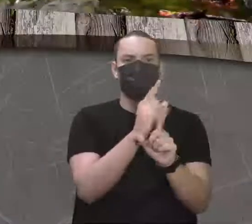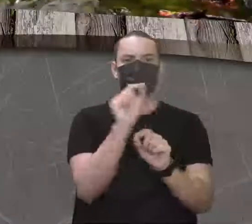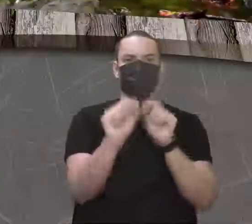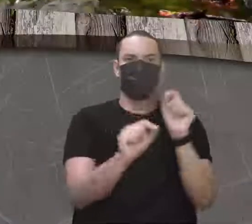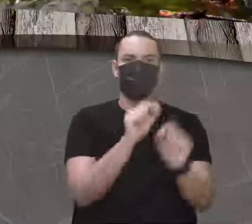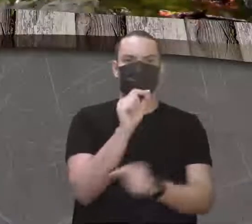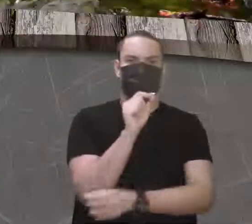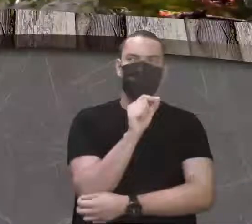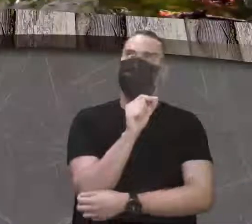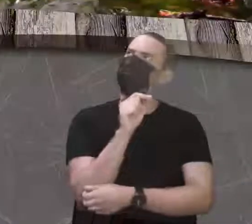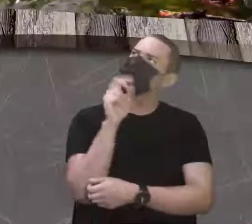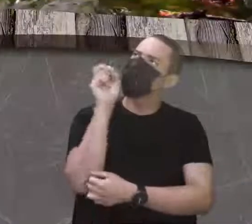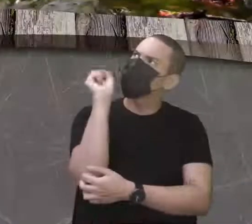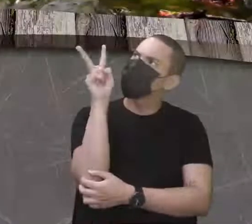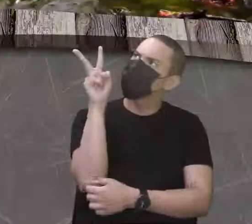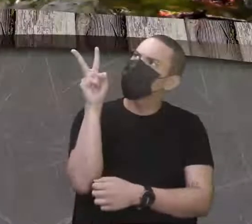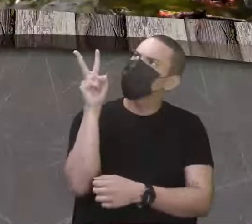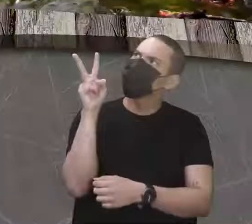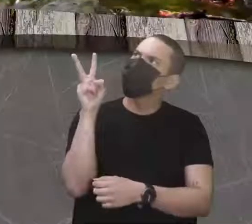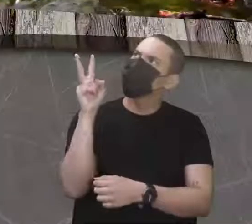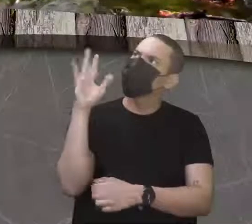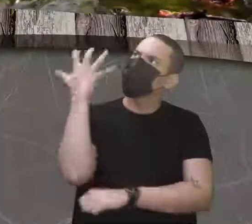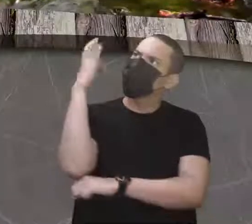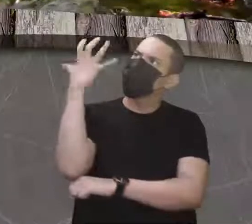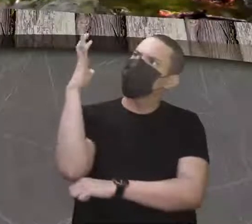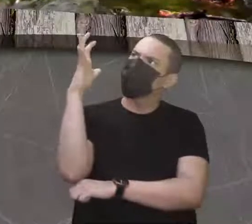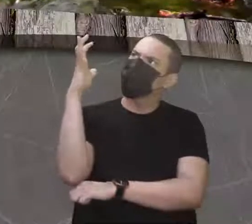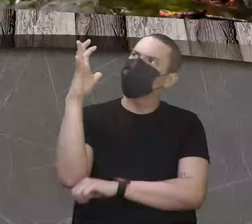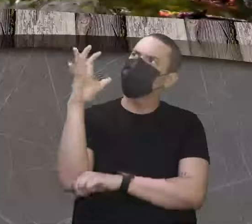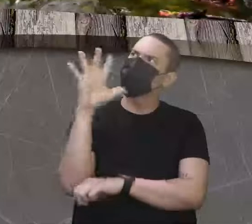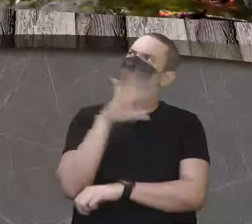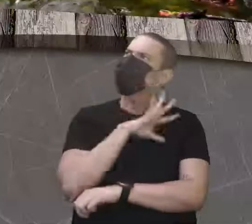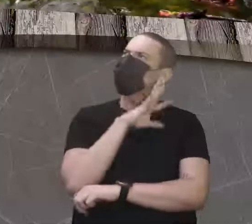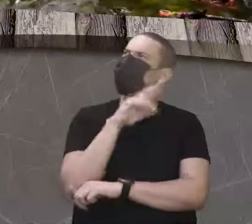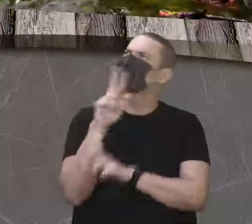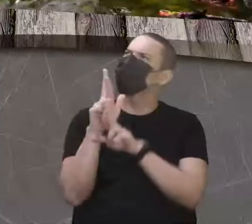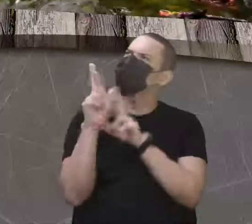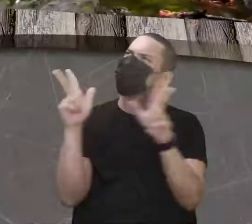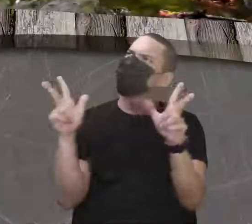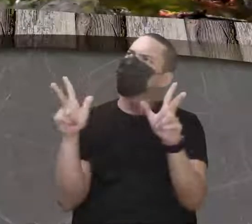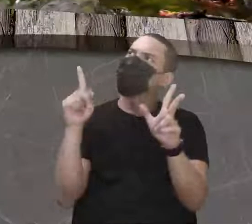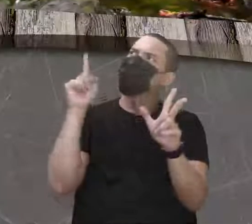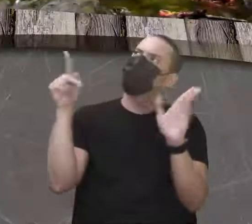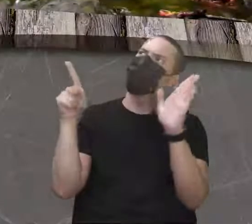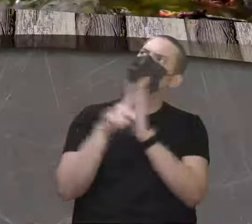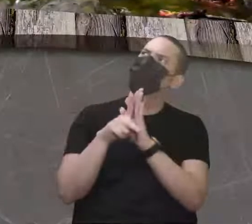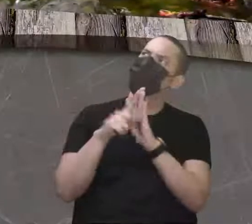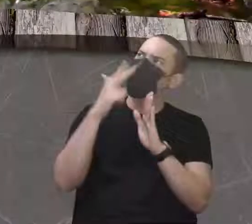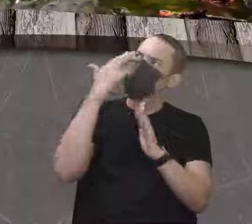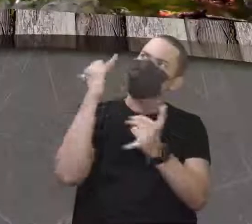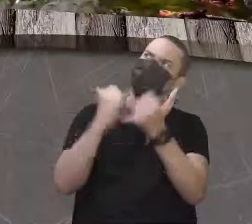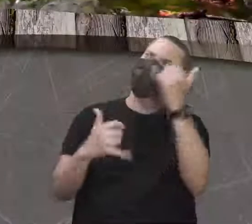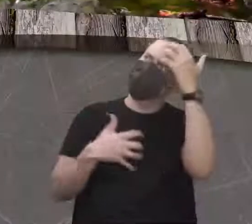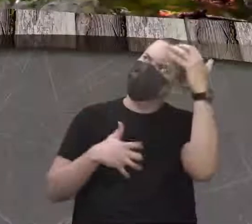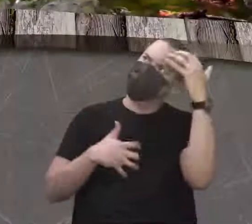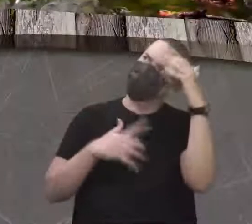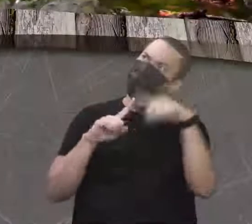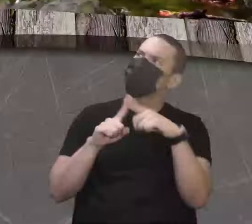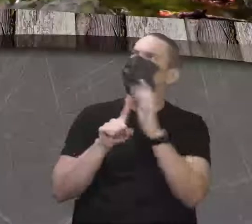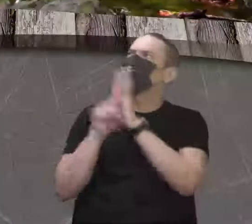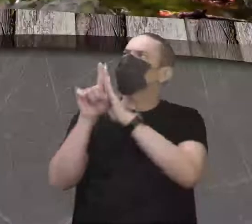um bichinho pulando lá num galho diferente. Ah, é um primata. Aí ele vai